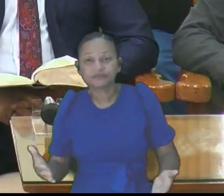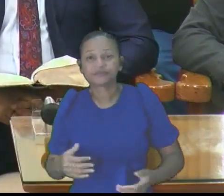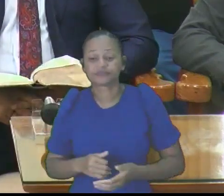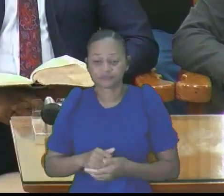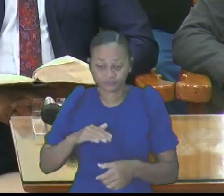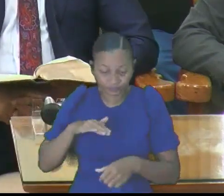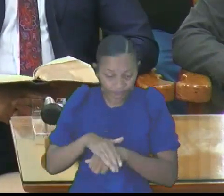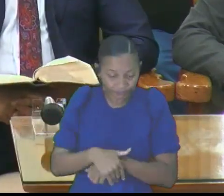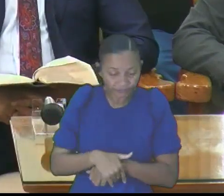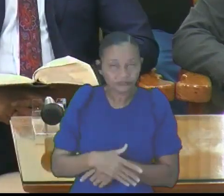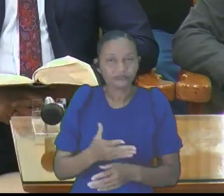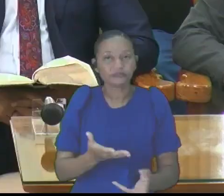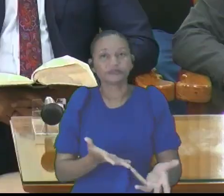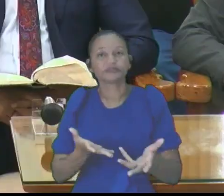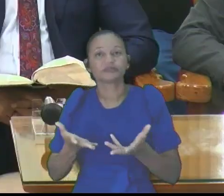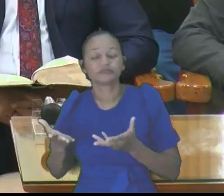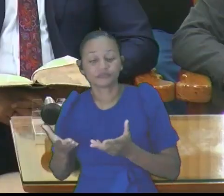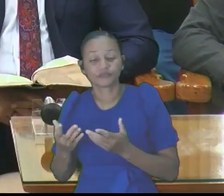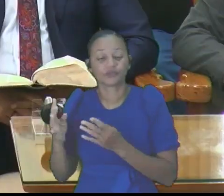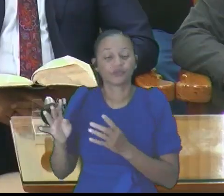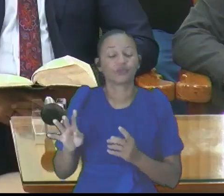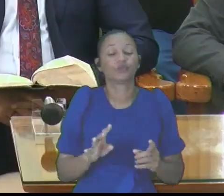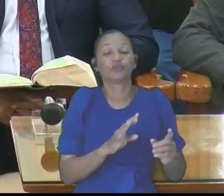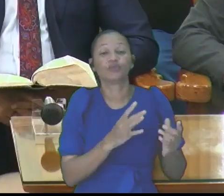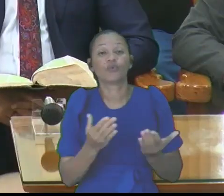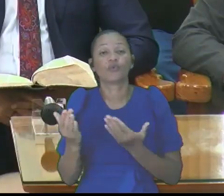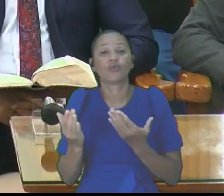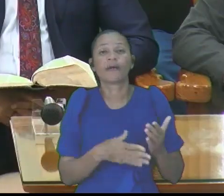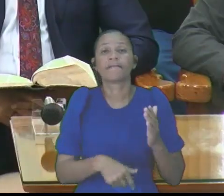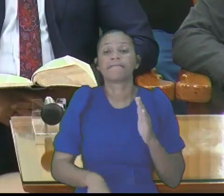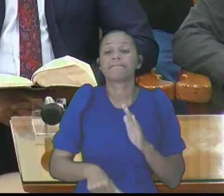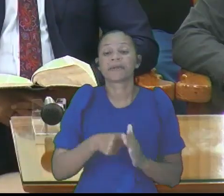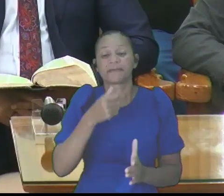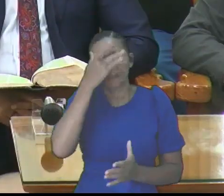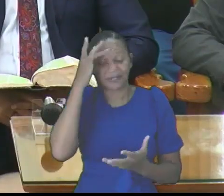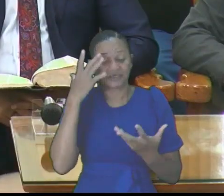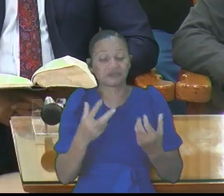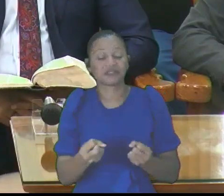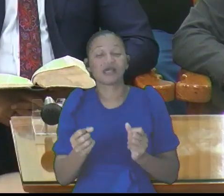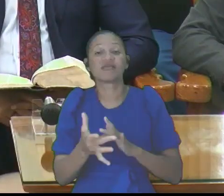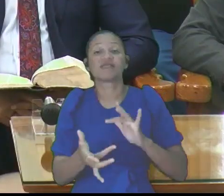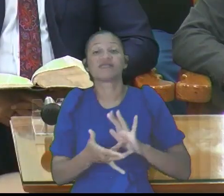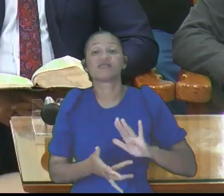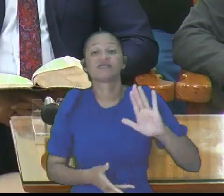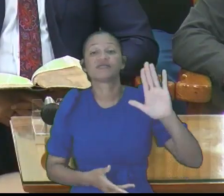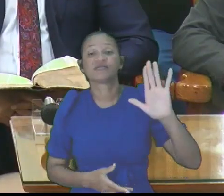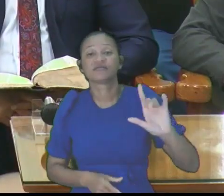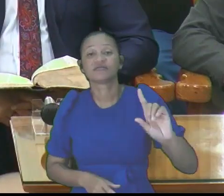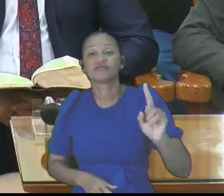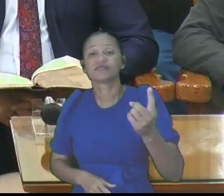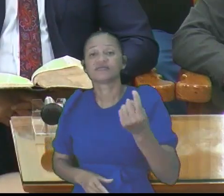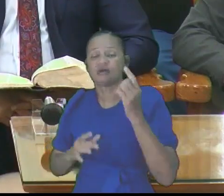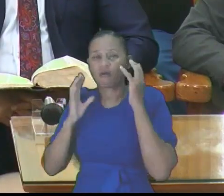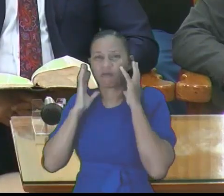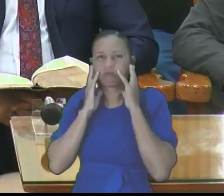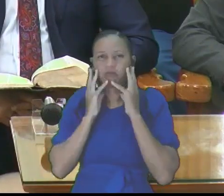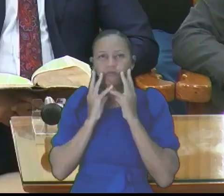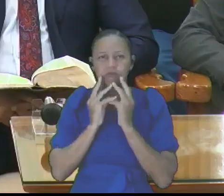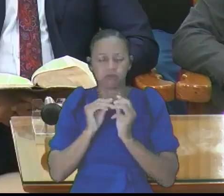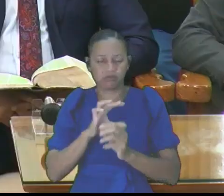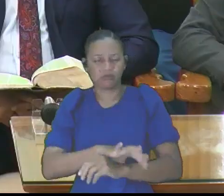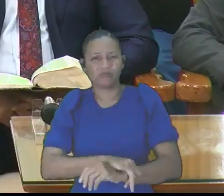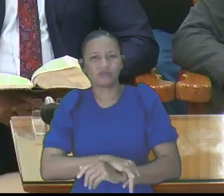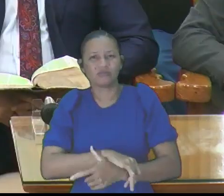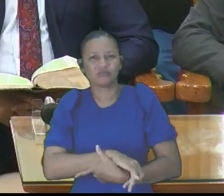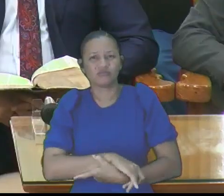foi de noite na hora do convite, a mãe cantando no coral, e o pastor: onde está a primeira vida? Onde está a primeira vida? Aí entrou um rapaz todo barbeado, camisa